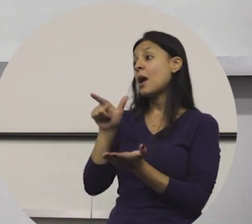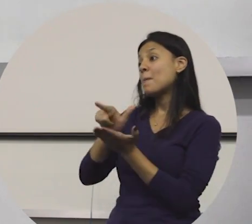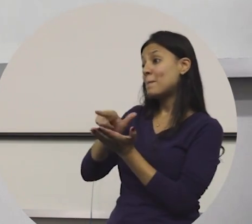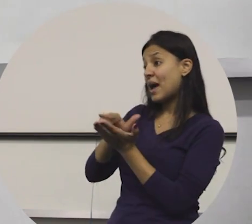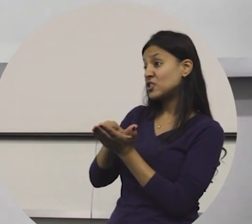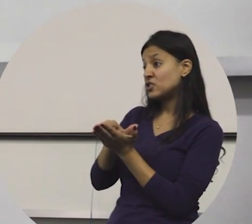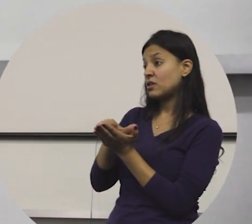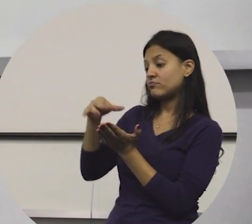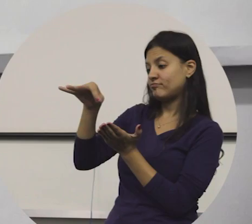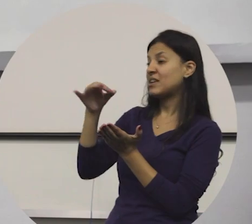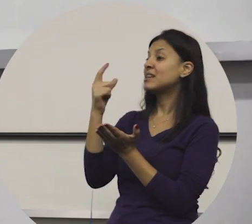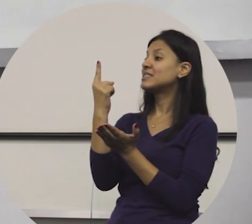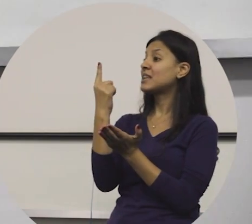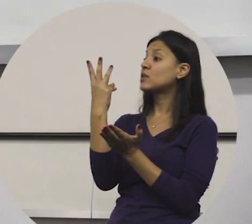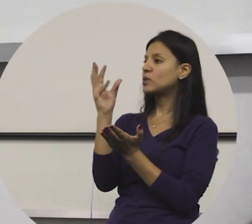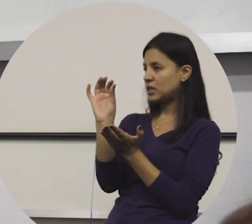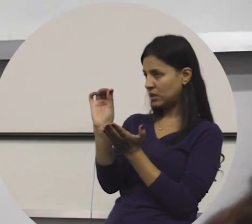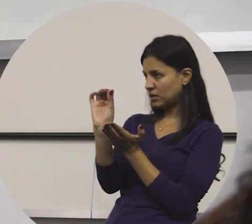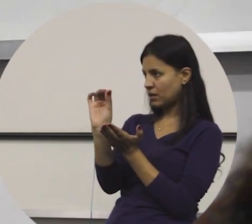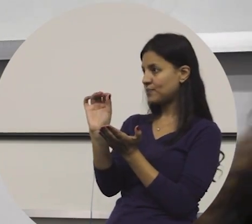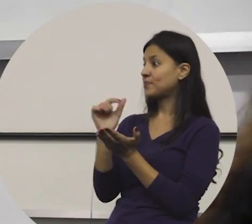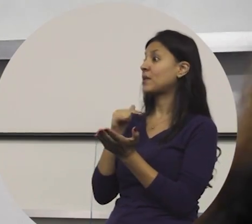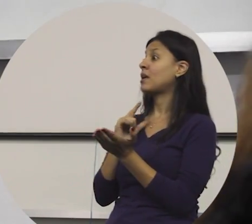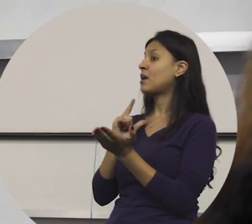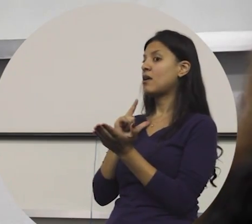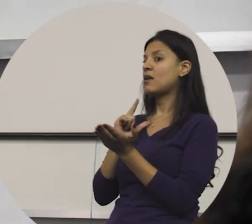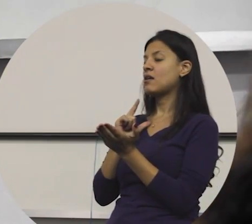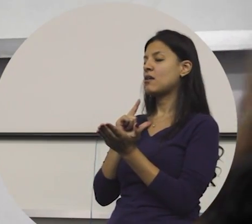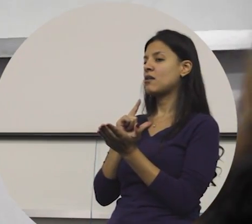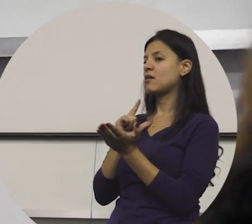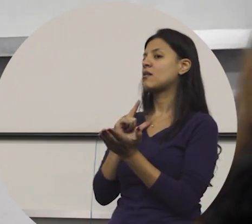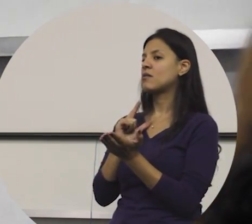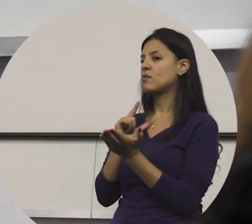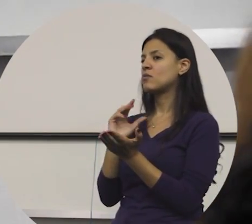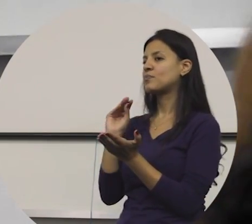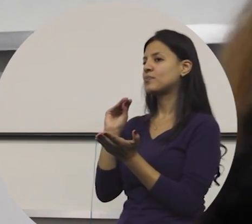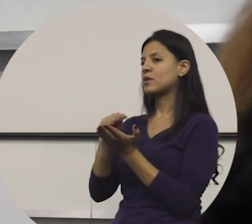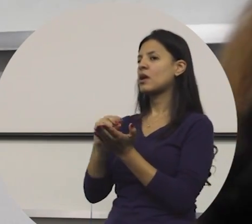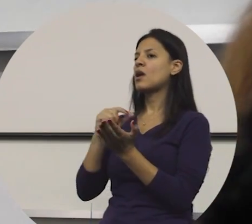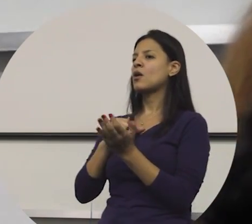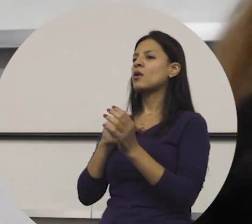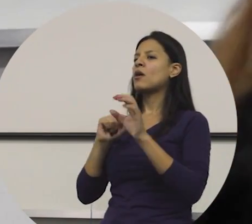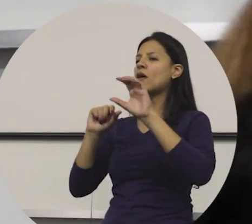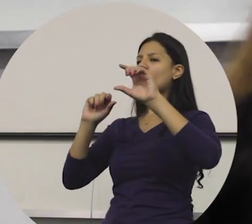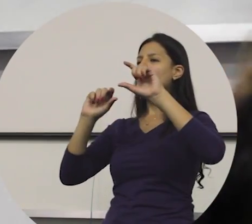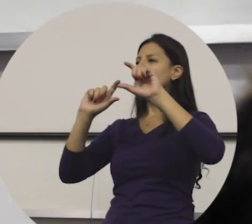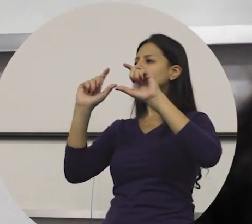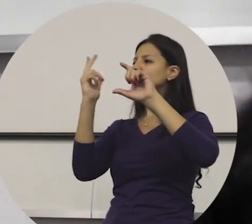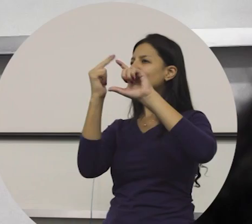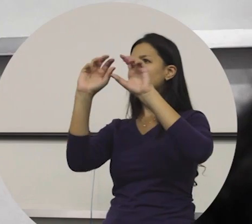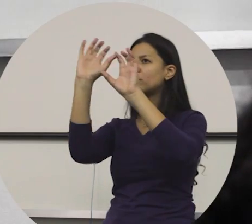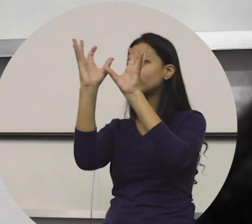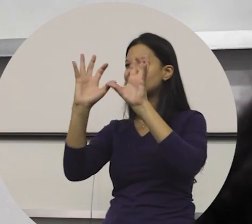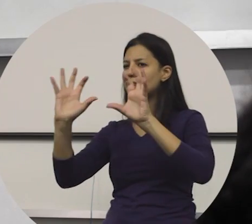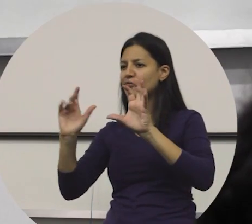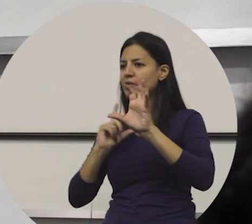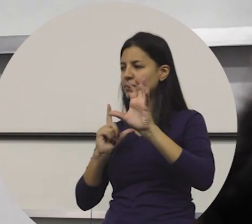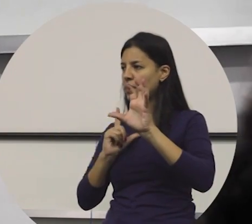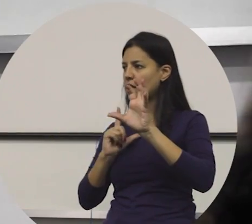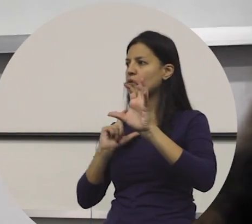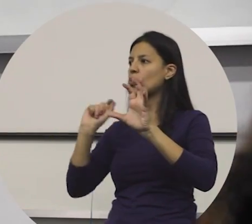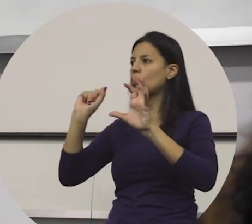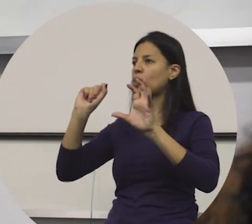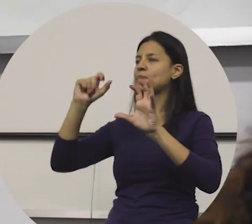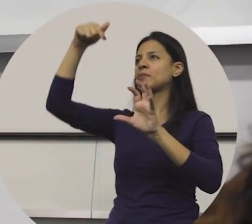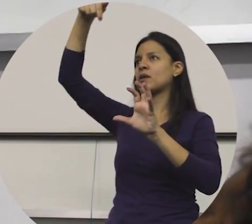130 do texto de vocês, eu coloquei aí um fluxogramazinho que fala assim, de cima para